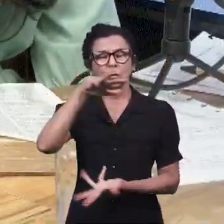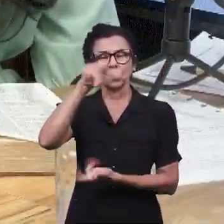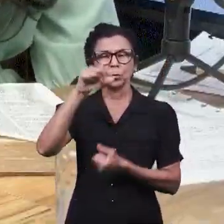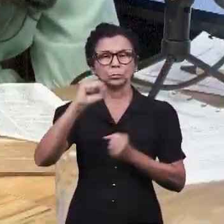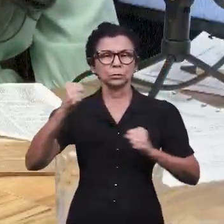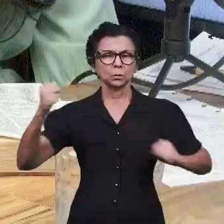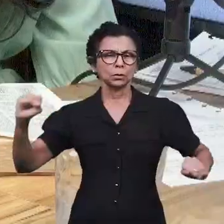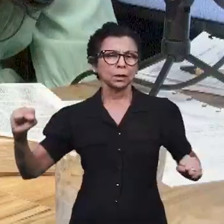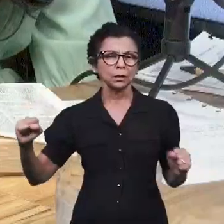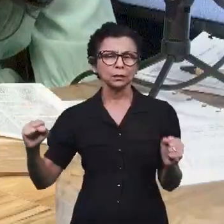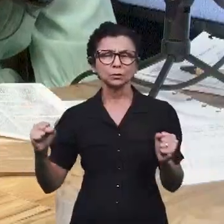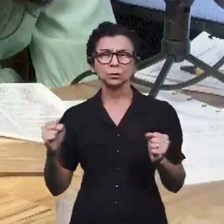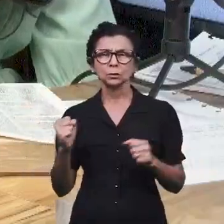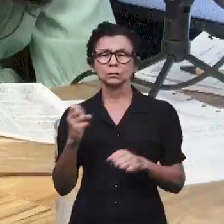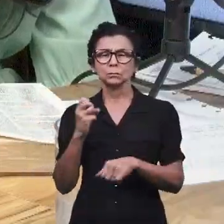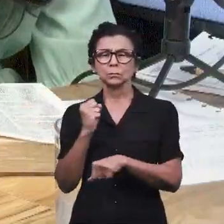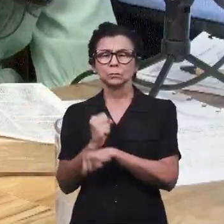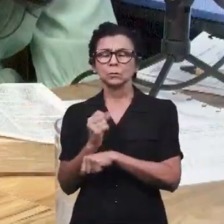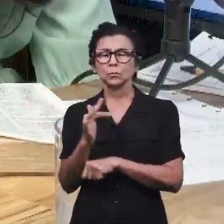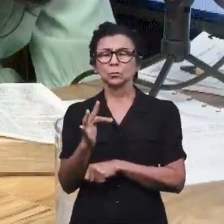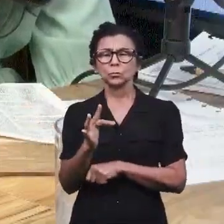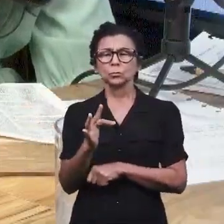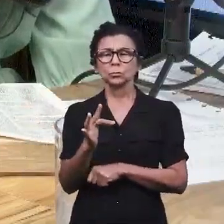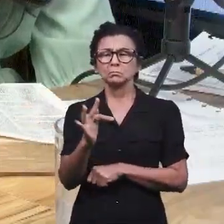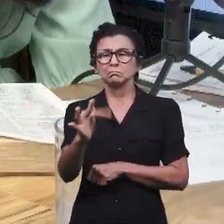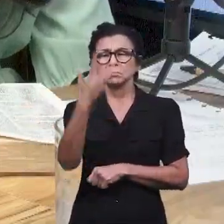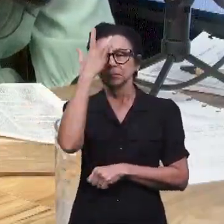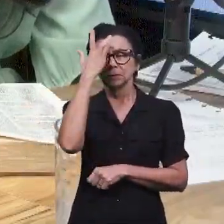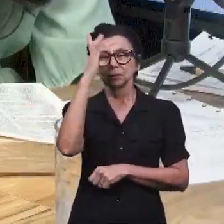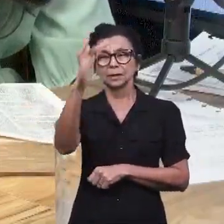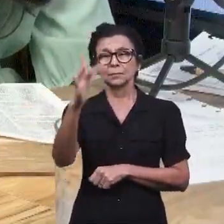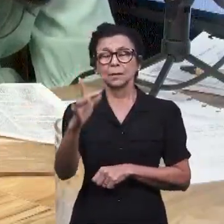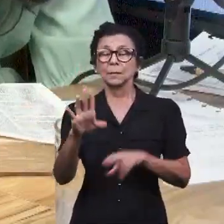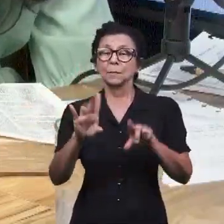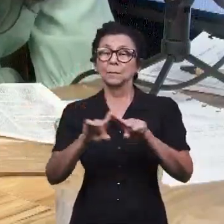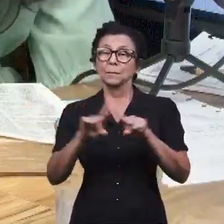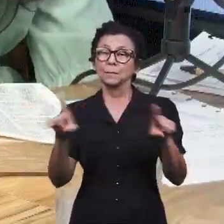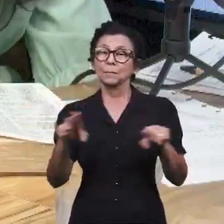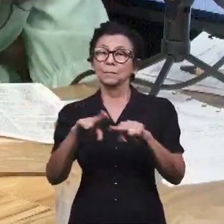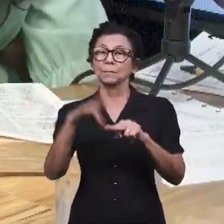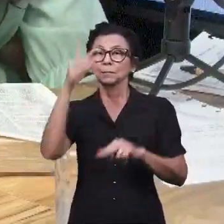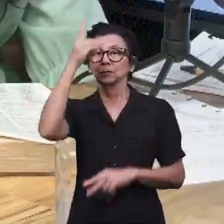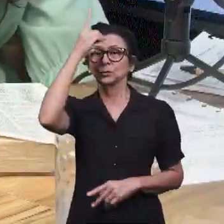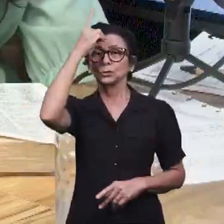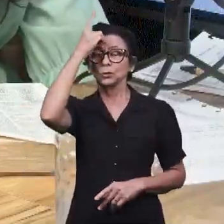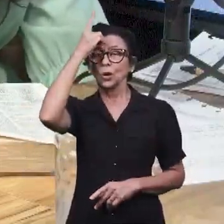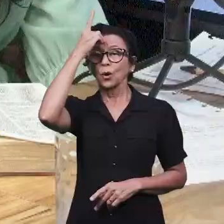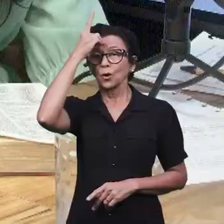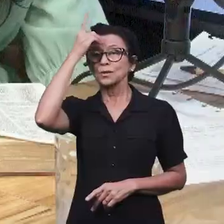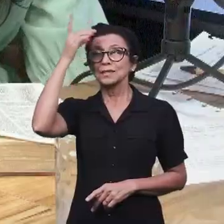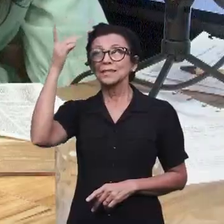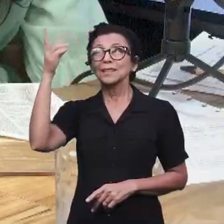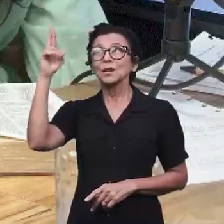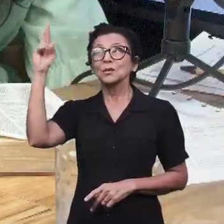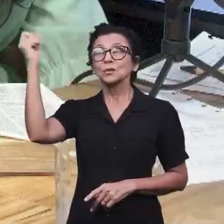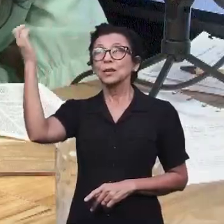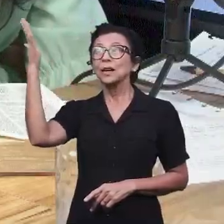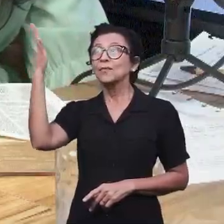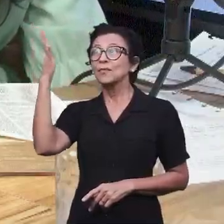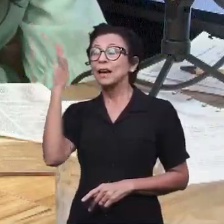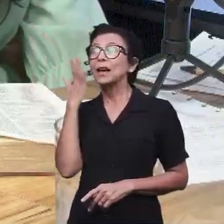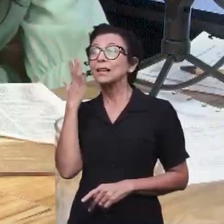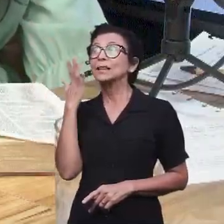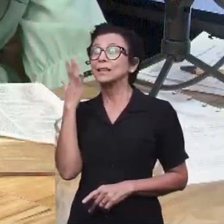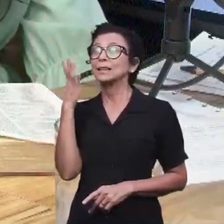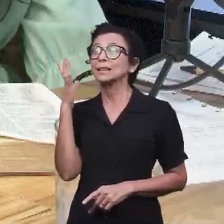o futuro, mas através da revelação dos dons espirituais, o Senhor, Ele nos dá a capacidade de entender muitas vezes,